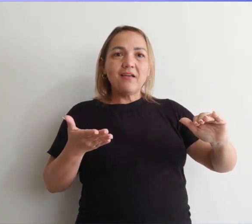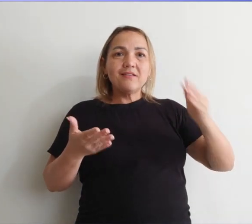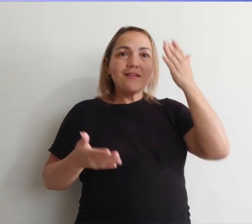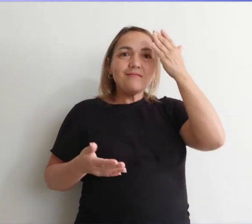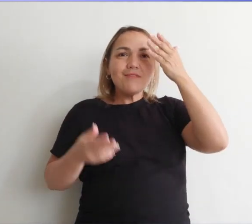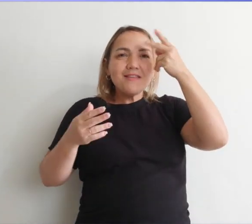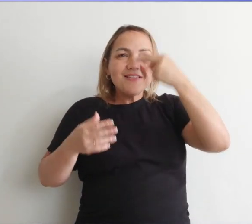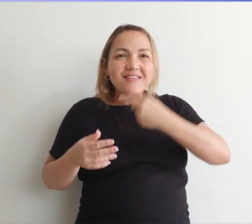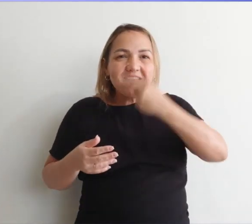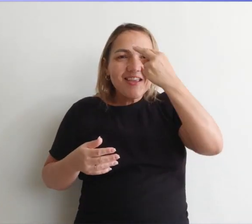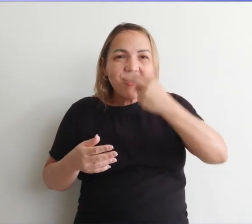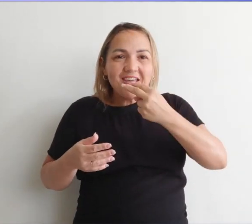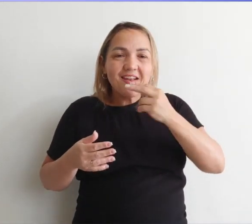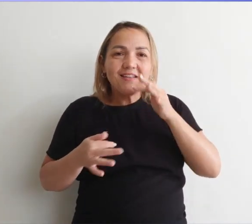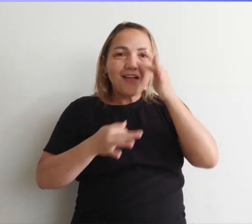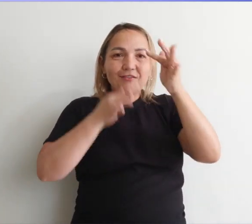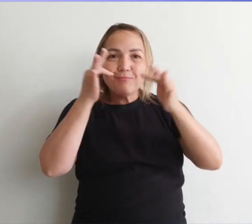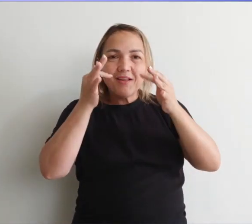plantas.